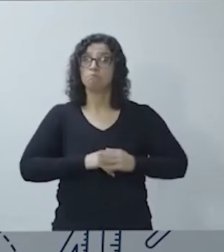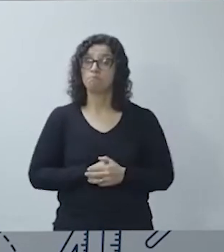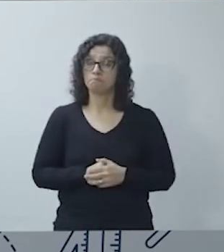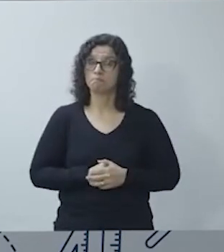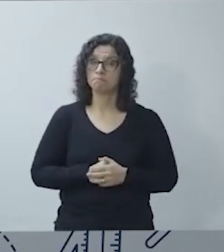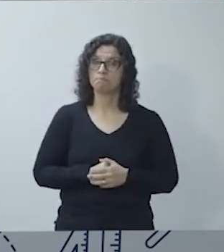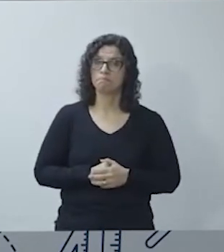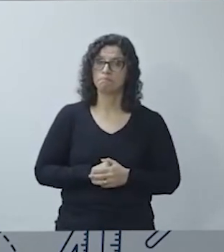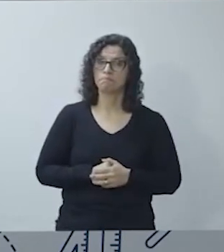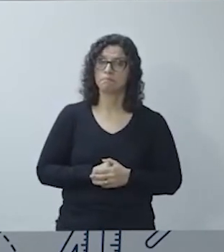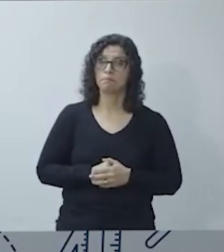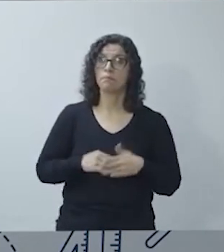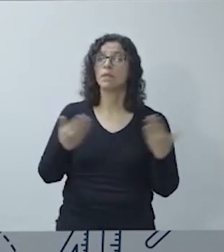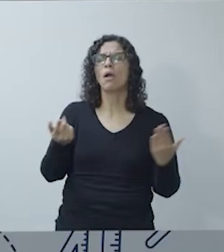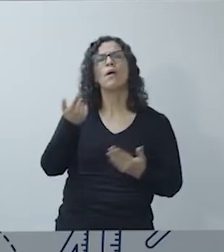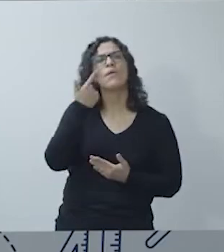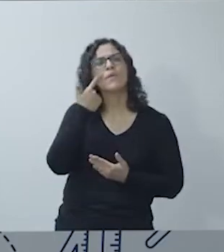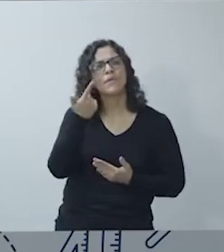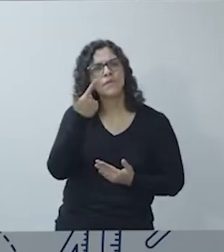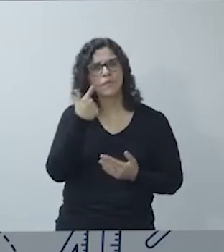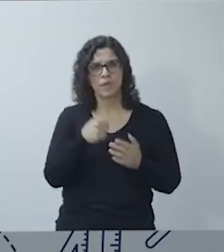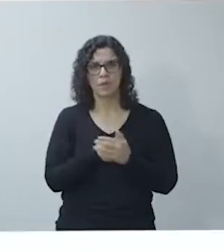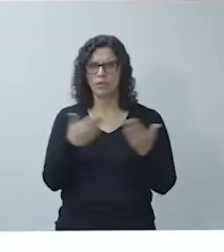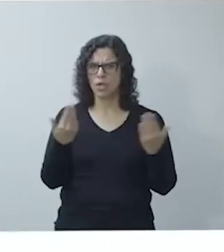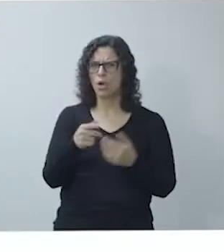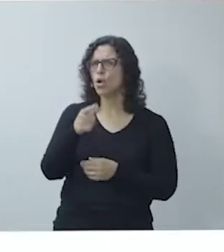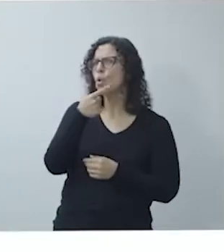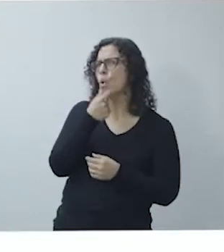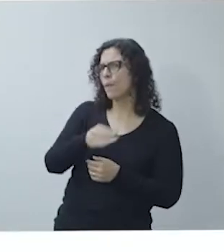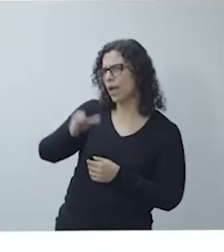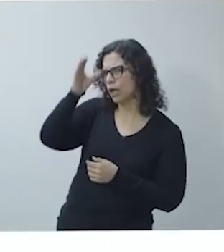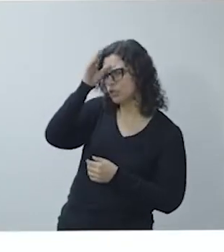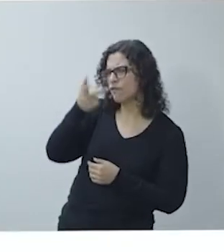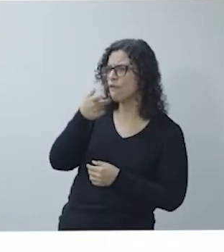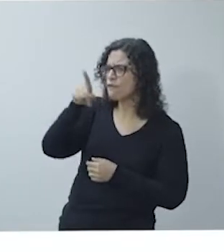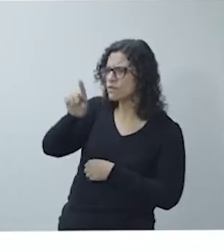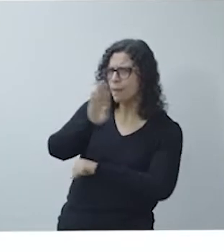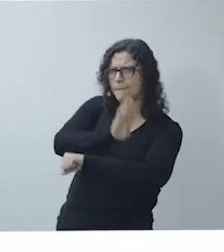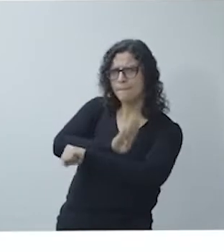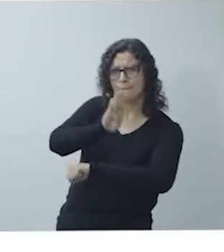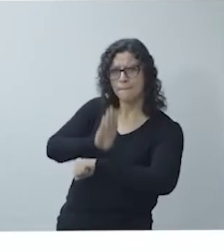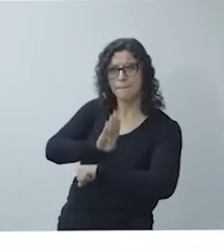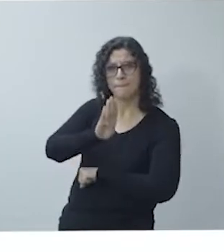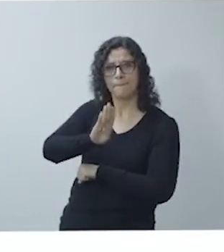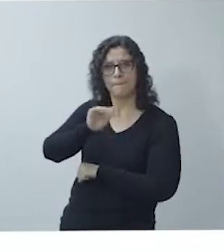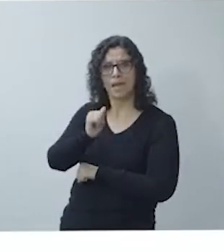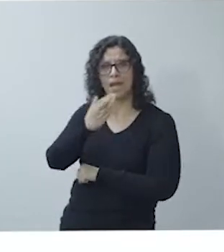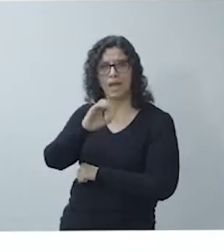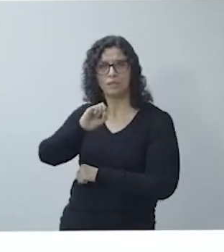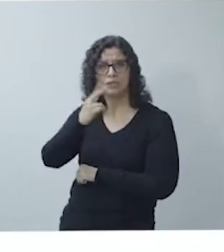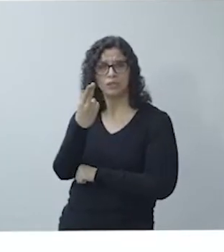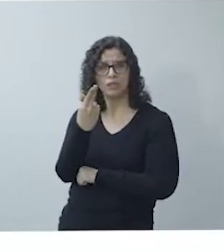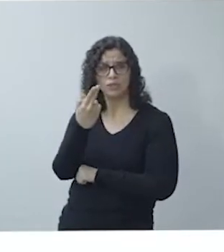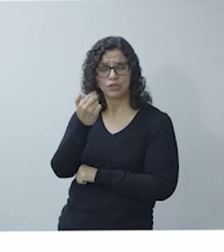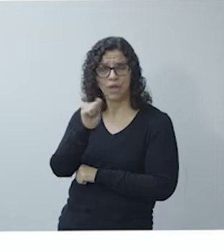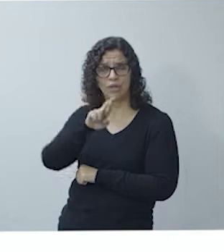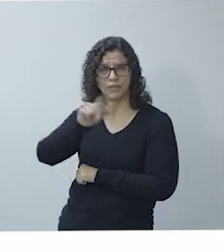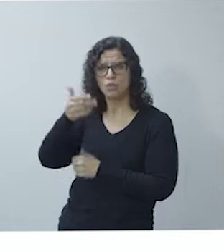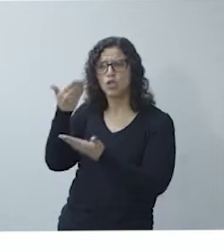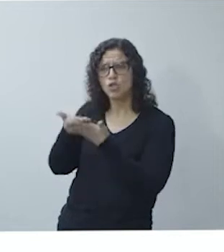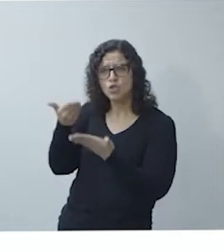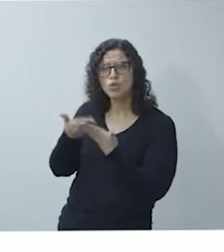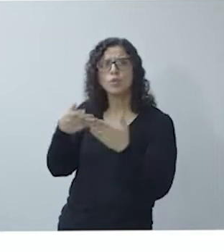isso. Ouça, bradava o tio, bacharel é o princípio de tudo. Não